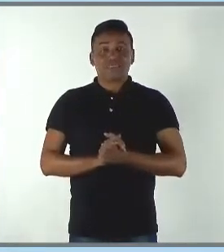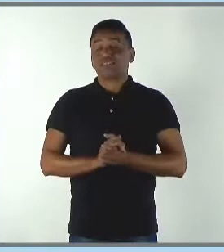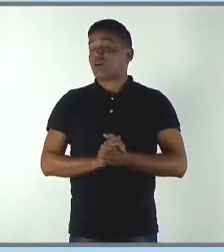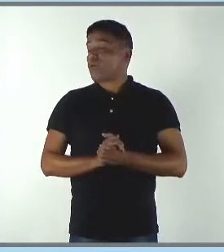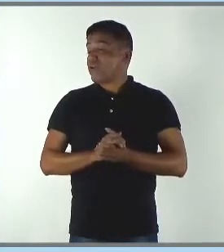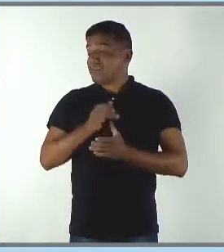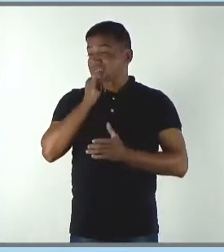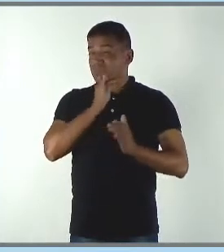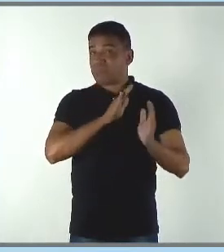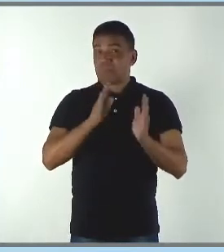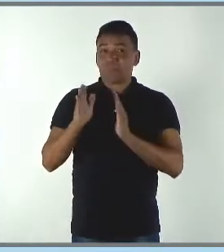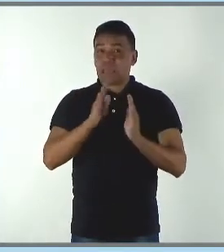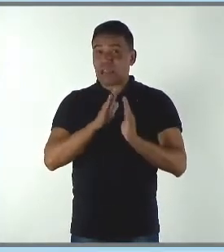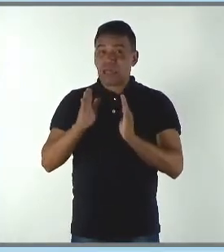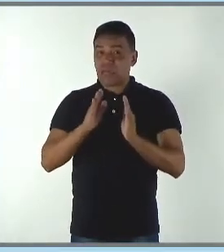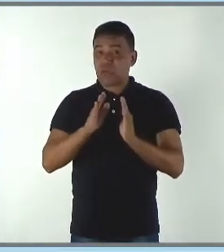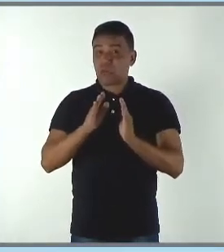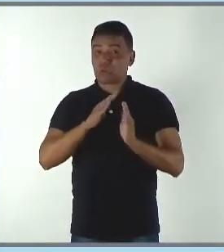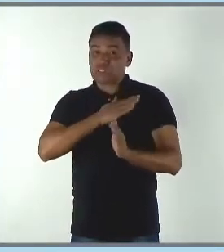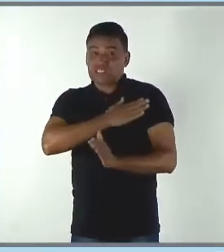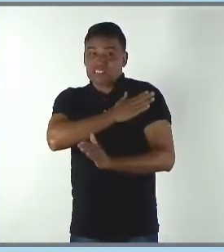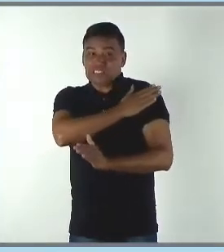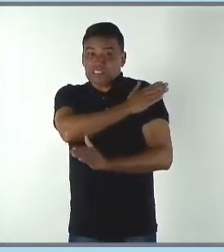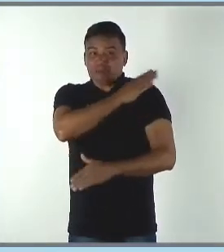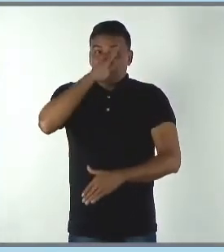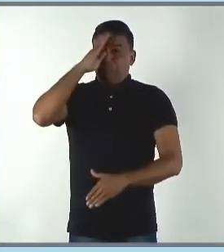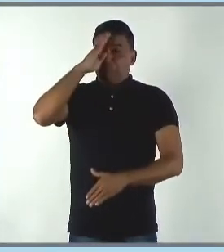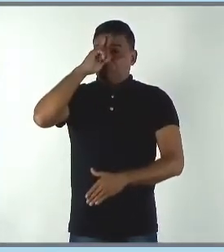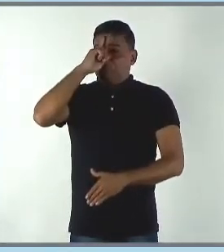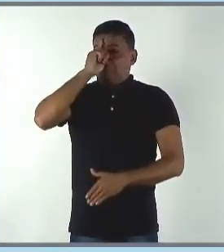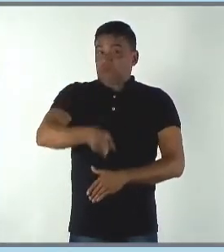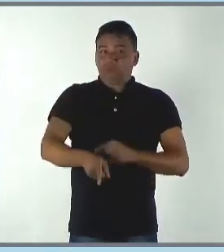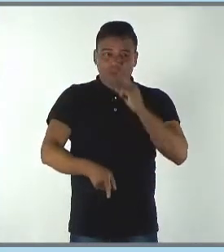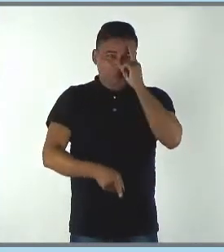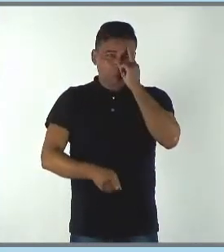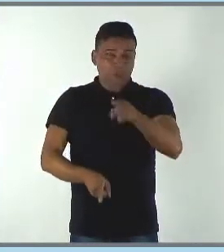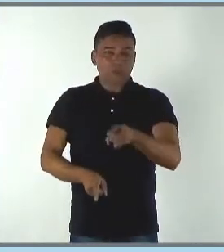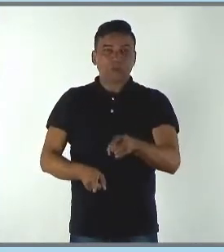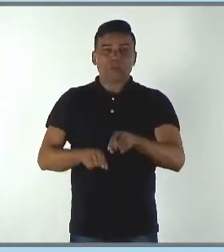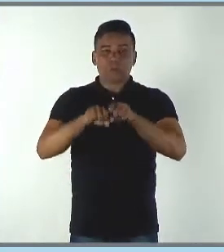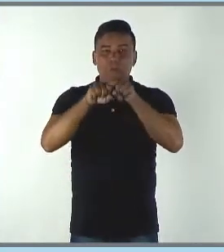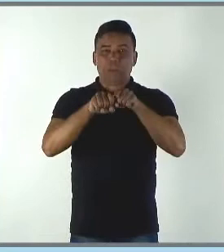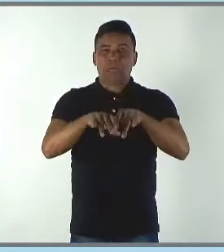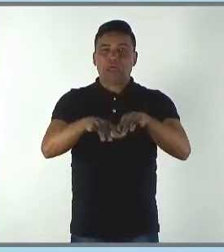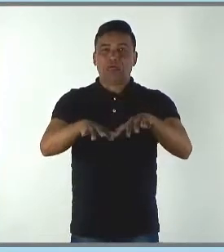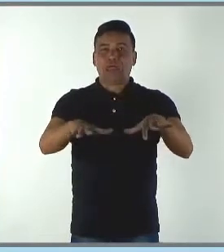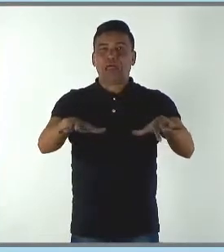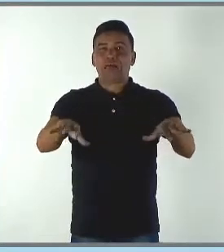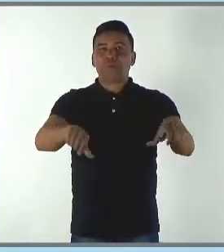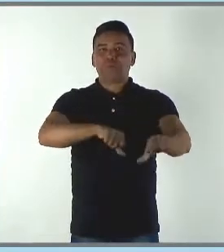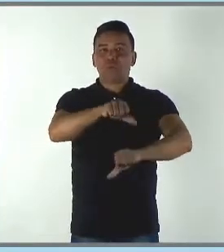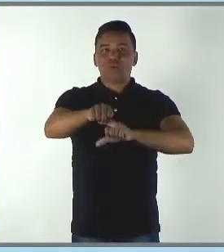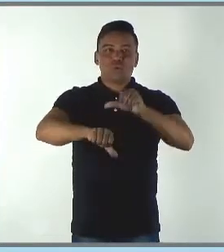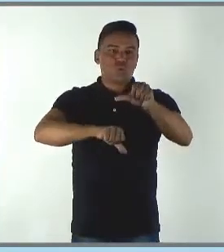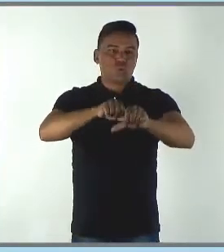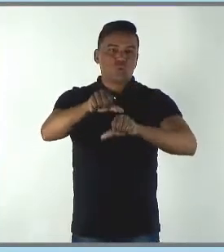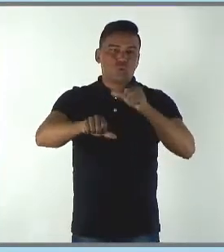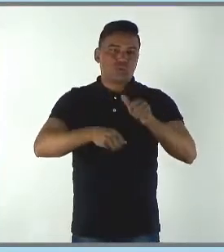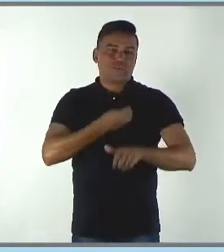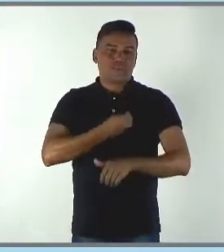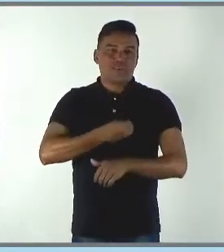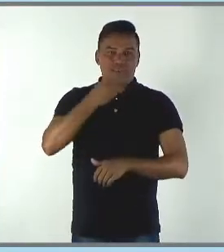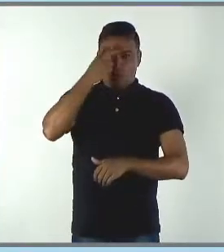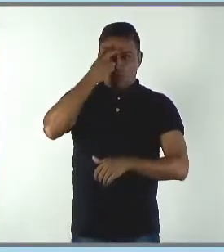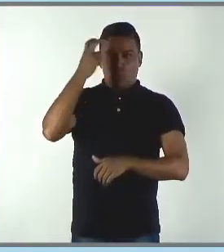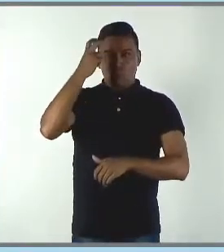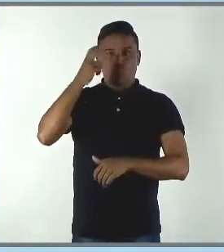da ditadura civil-militar se estende, obviamente, sobre a vida cultural do país, né? E quem tem um pouquinho mais de